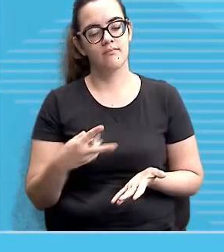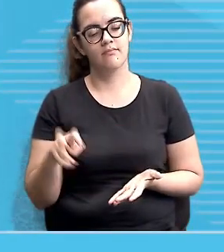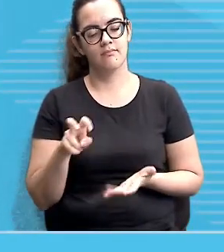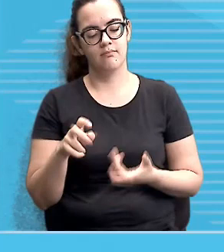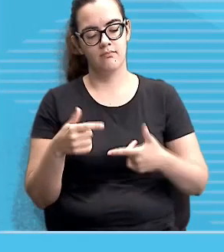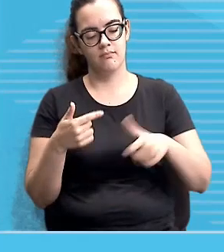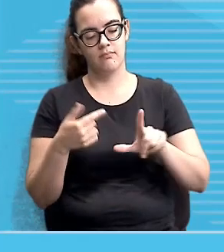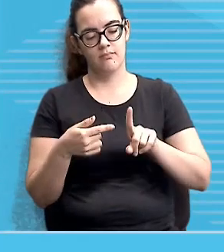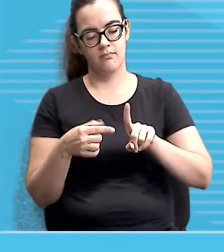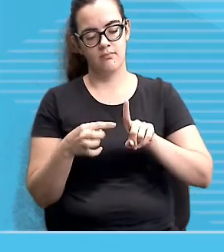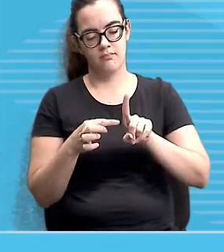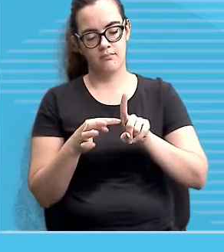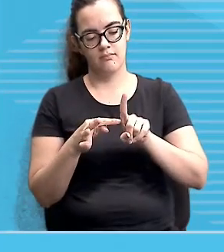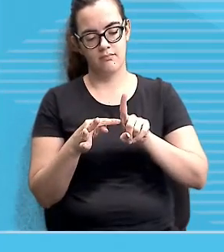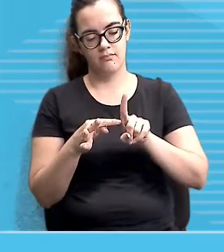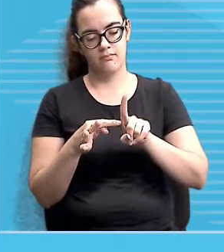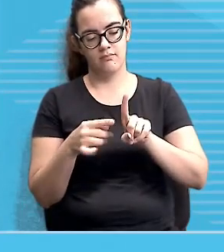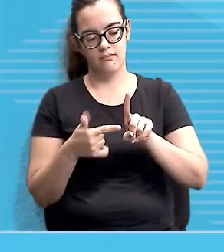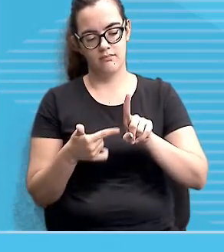é